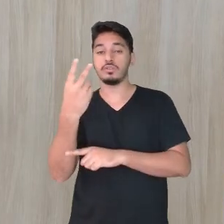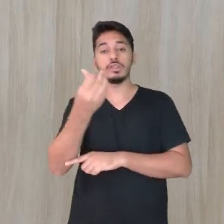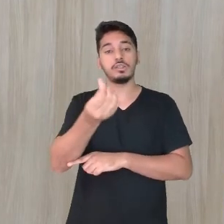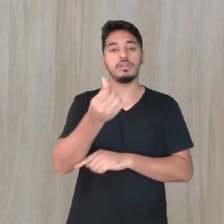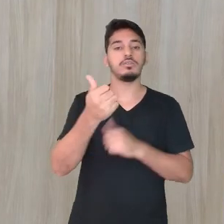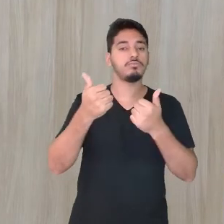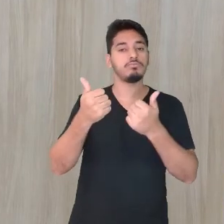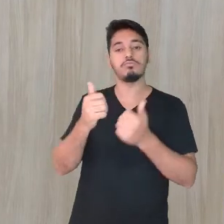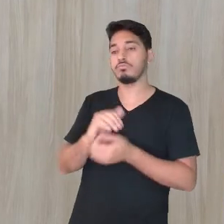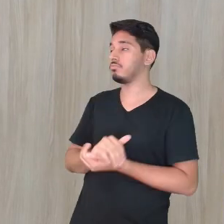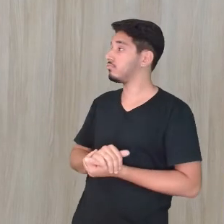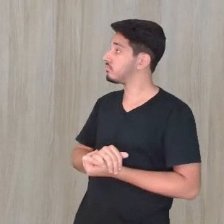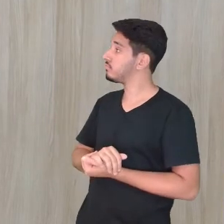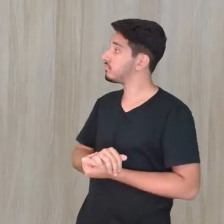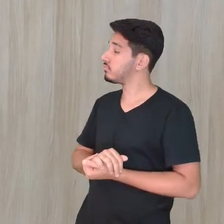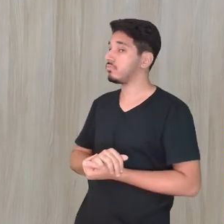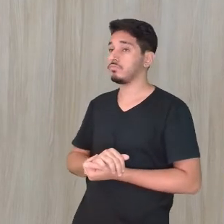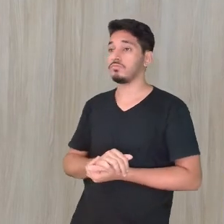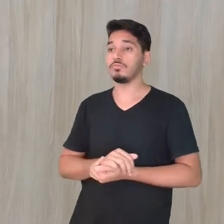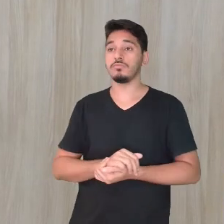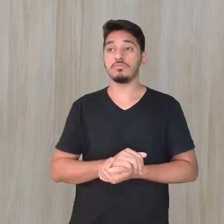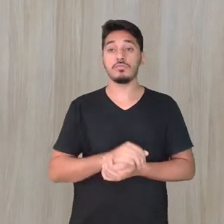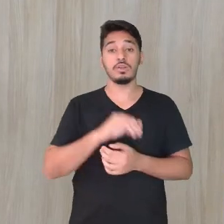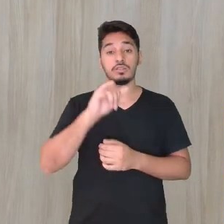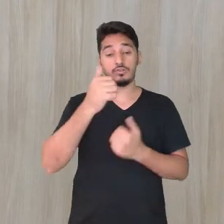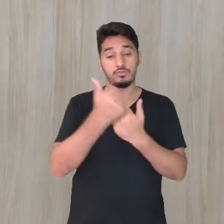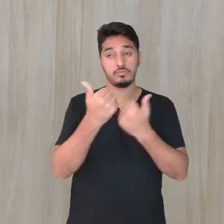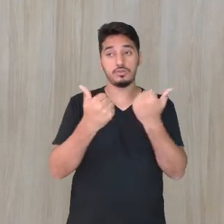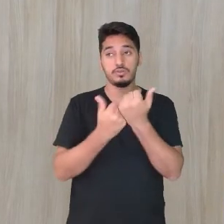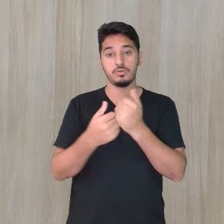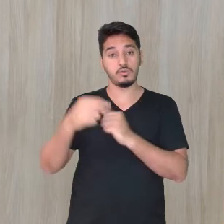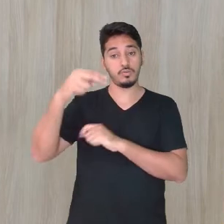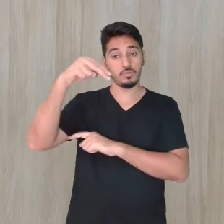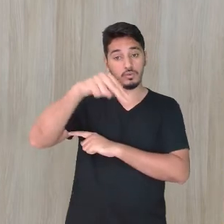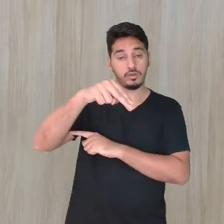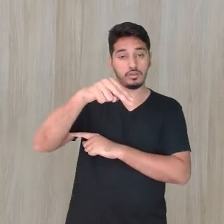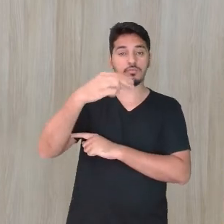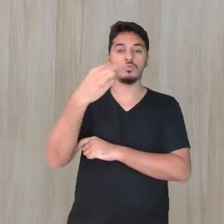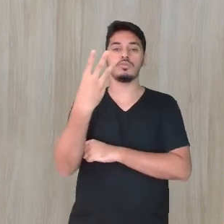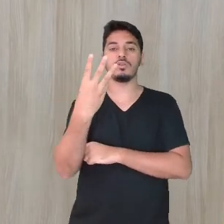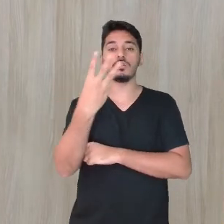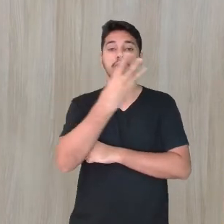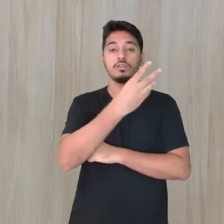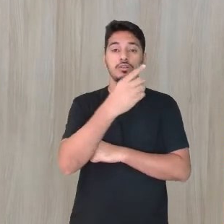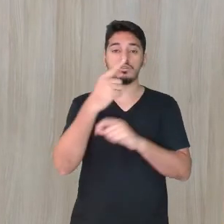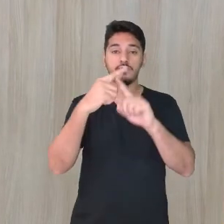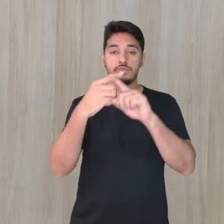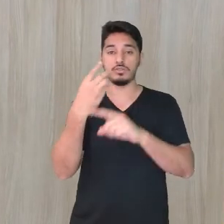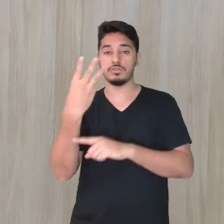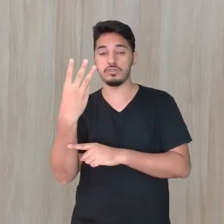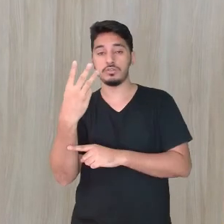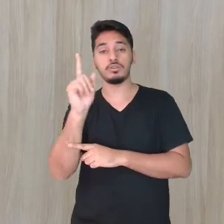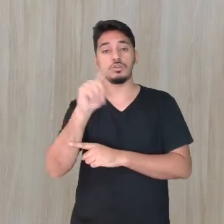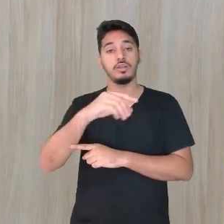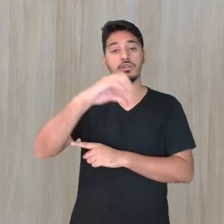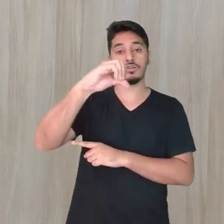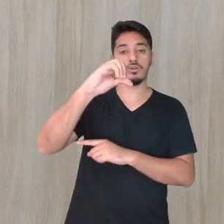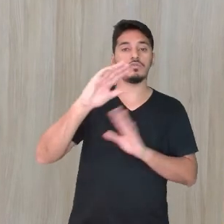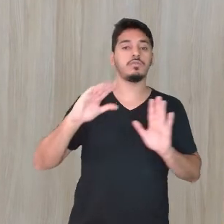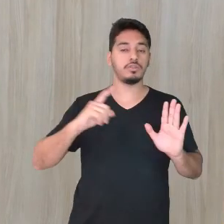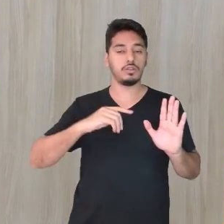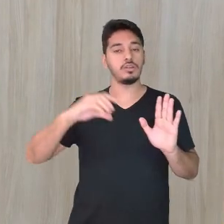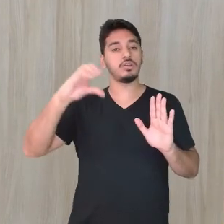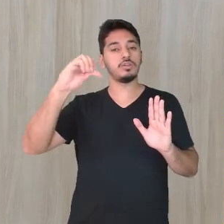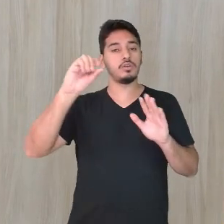6. A figura 2 tem 6 bolinhas. Se eu substituir o n por 3, vai ficar 3 vezes 3, 9. Tem